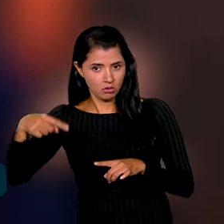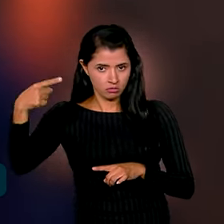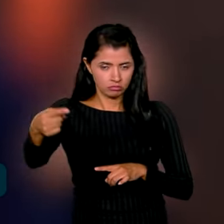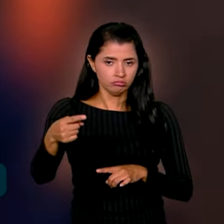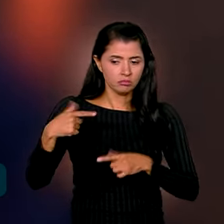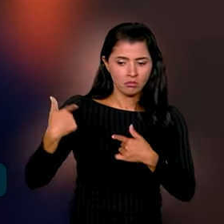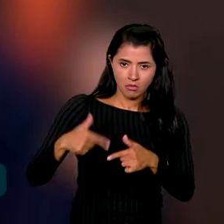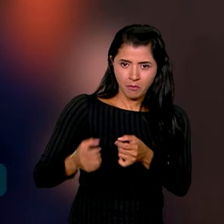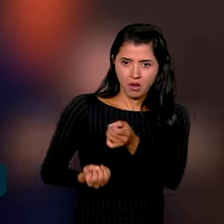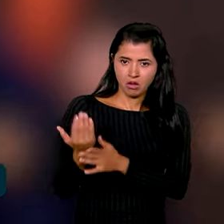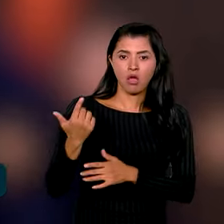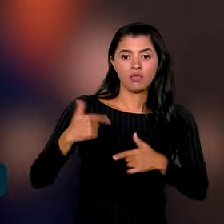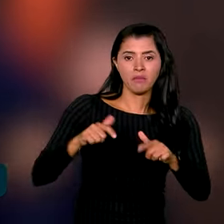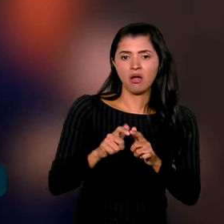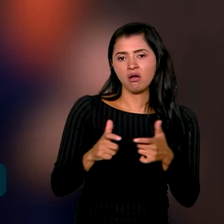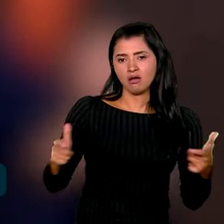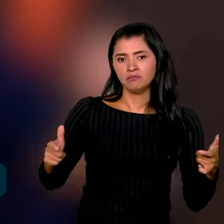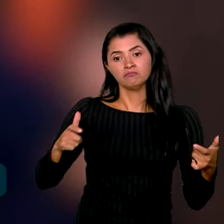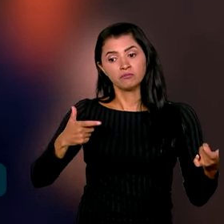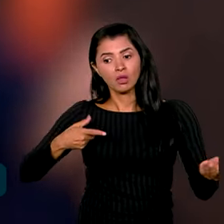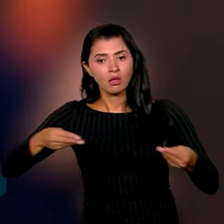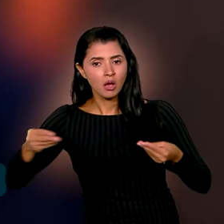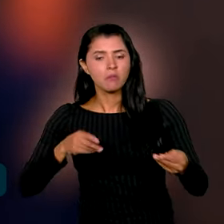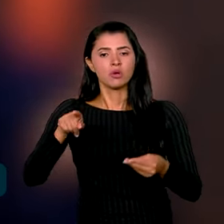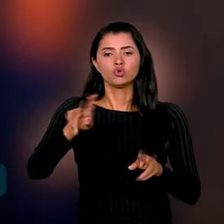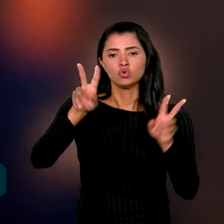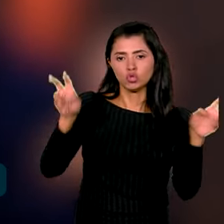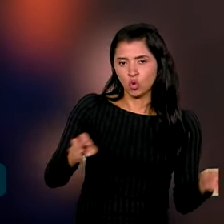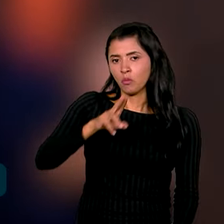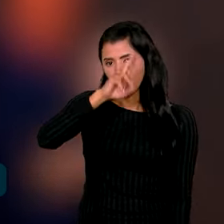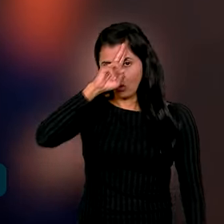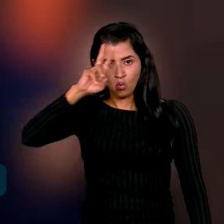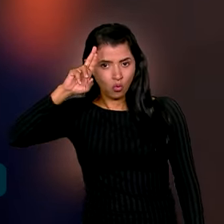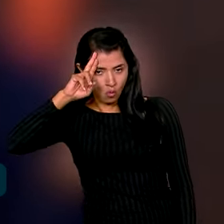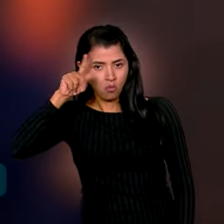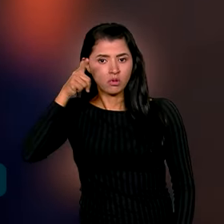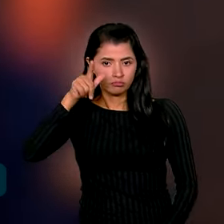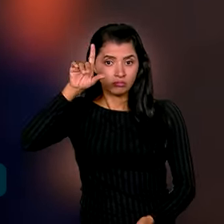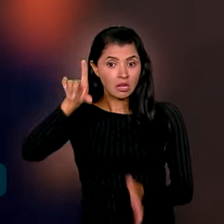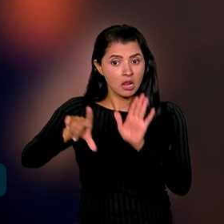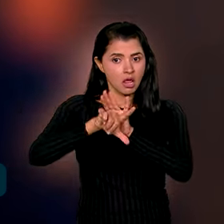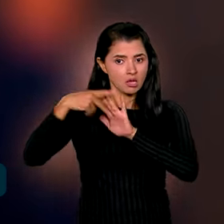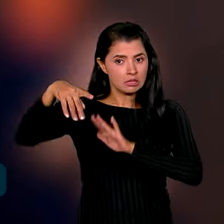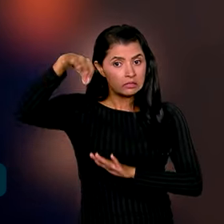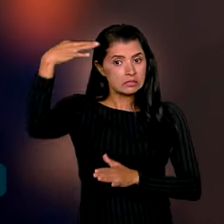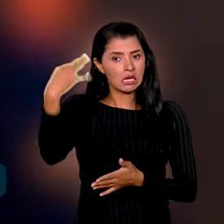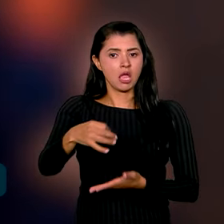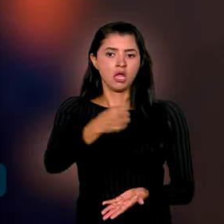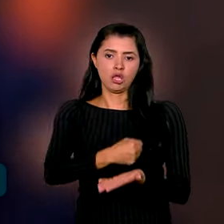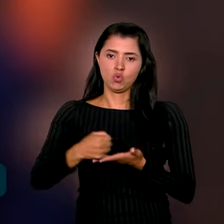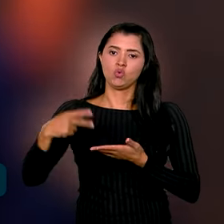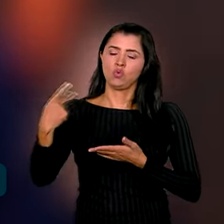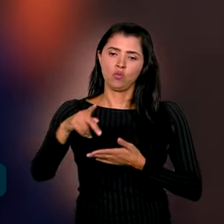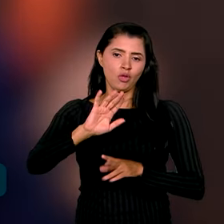trabalhar para gerar emprego. Nós estamos articulando a questão do Uber para dar legalidade ao pessoal do Uber. O que, que nós queremos? Nós